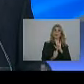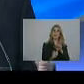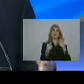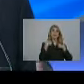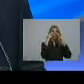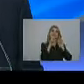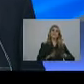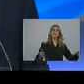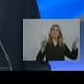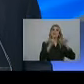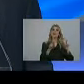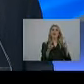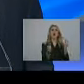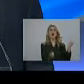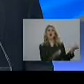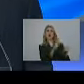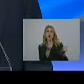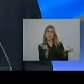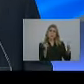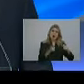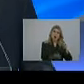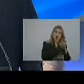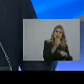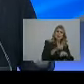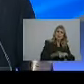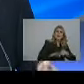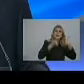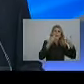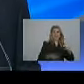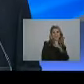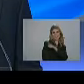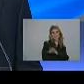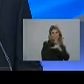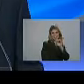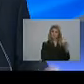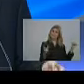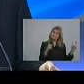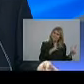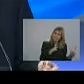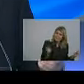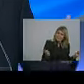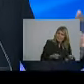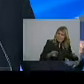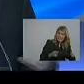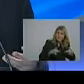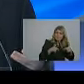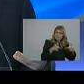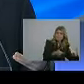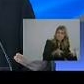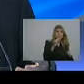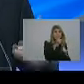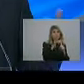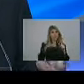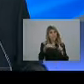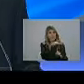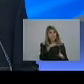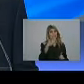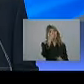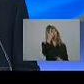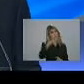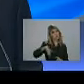sobre o Rio de Janeiro, que a gente pode construir e que a gente tem condições de construir se a sociedade do Rio de Janeiro, essa